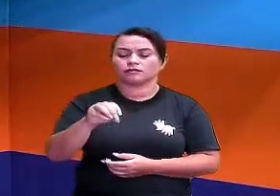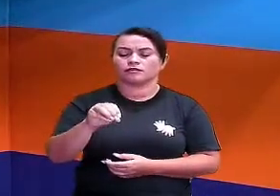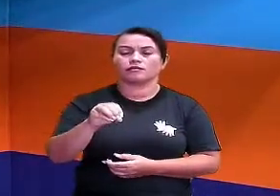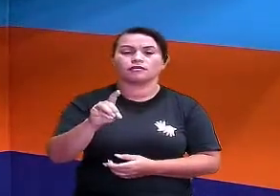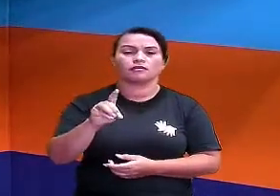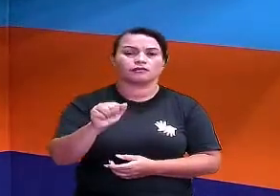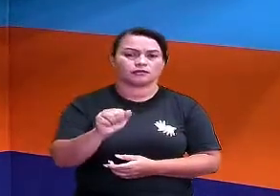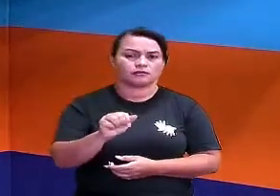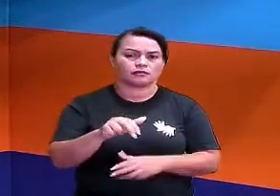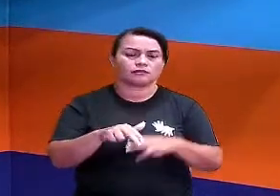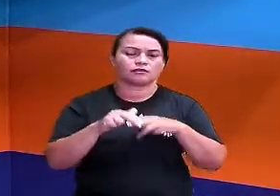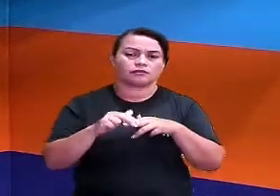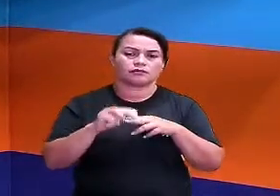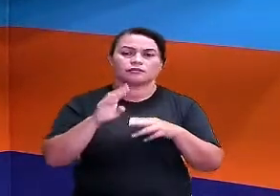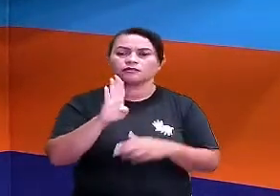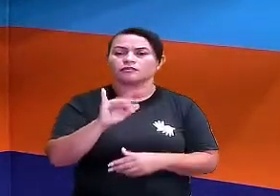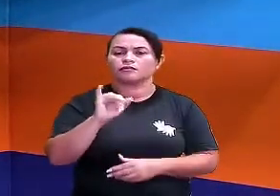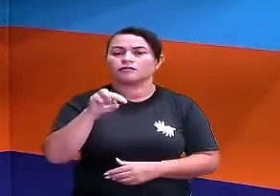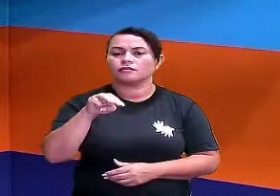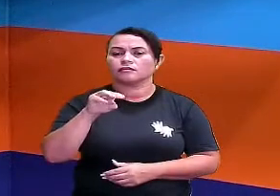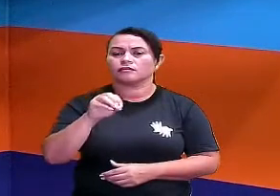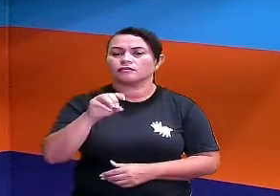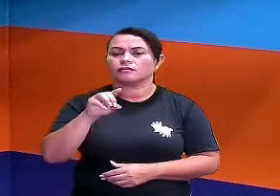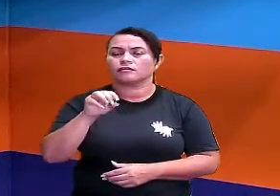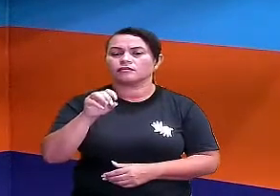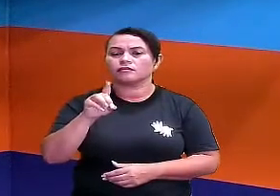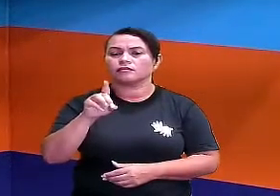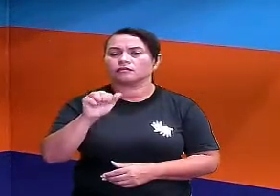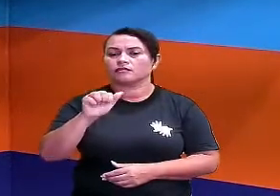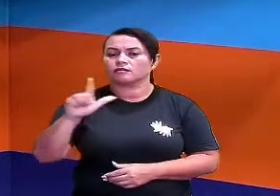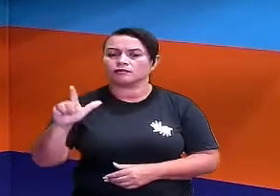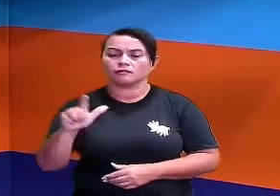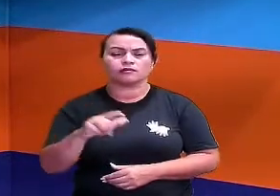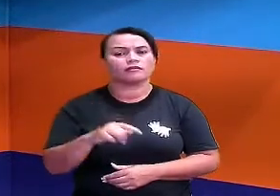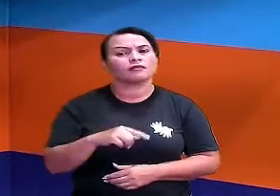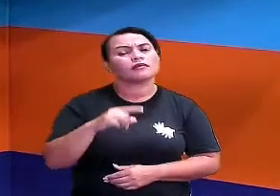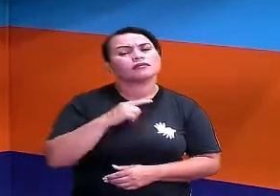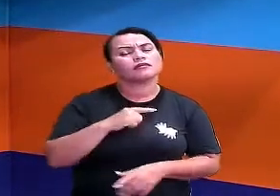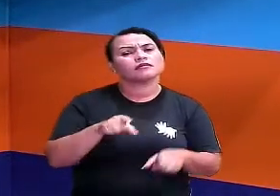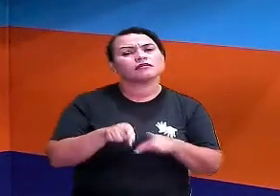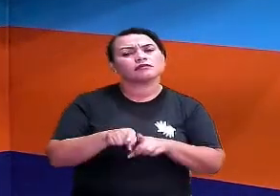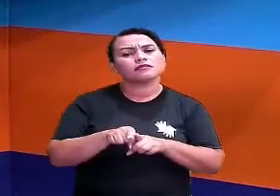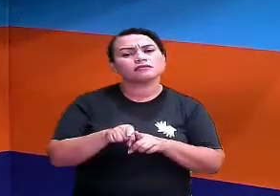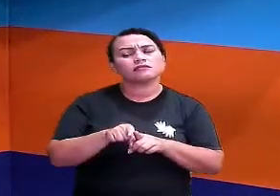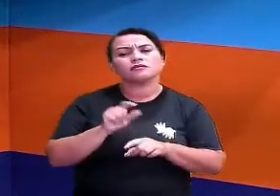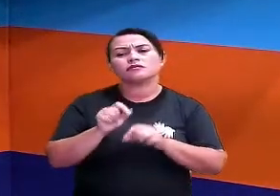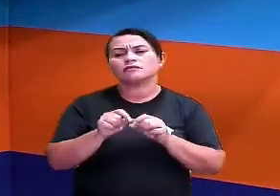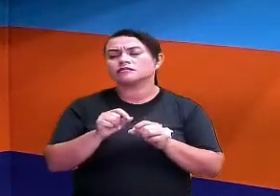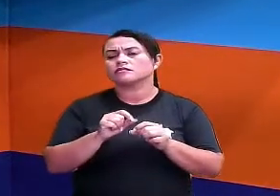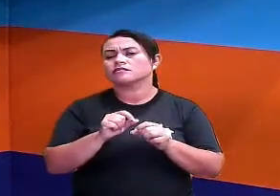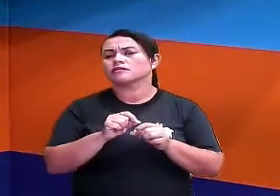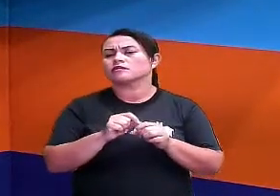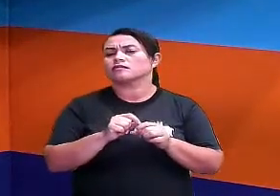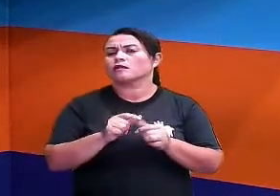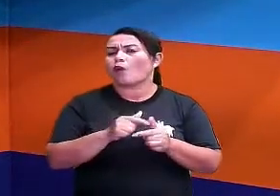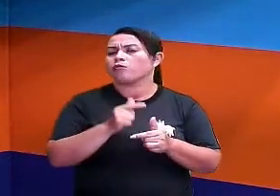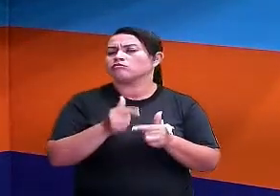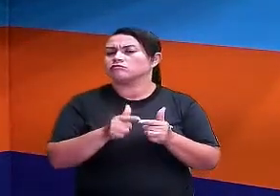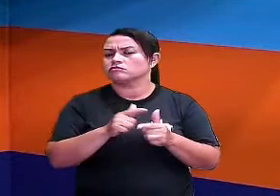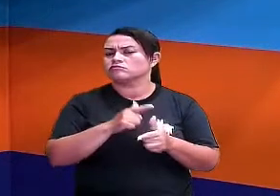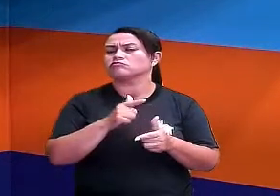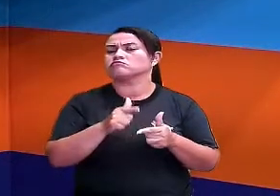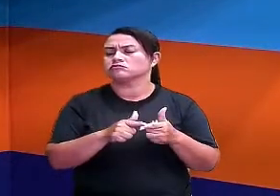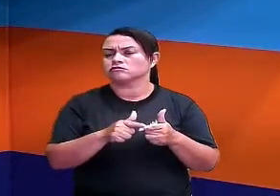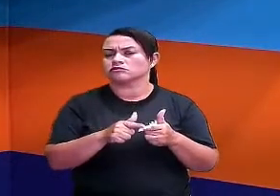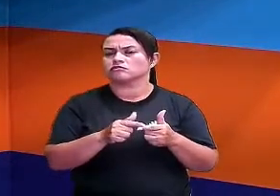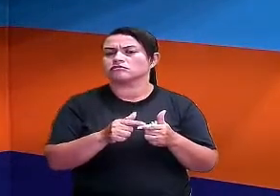de bimodal. E quando ocorre uma repetição, né,